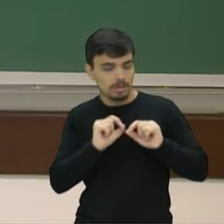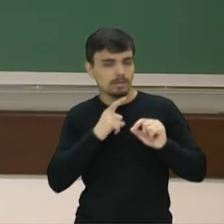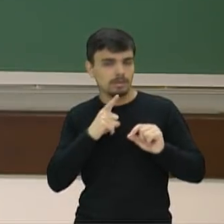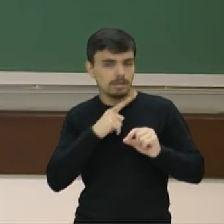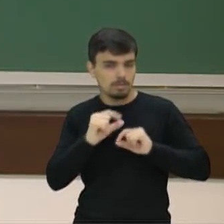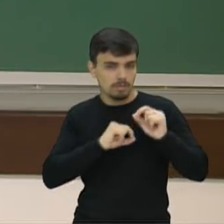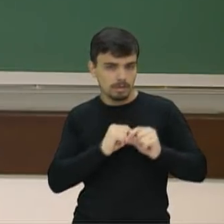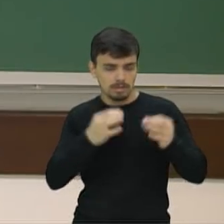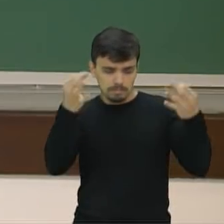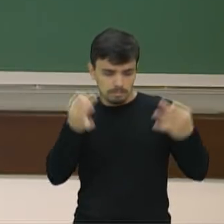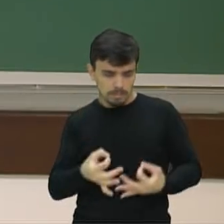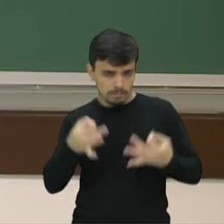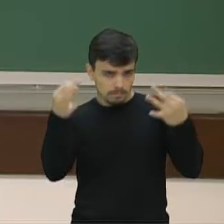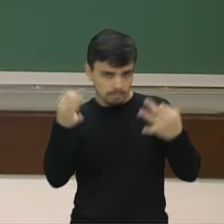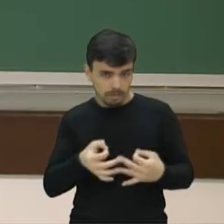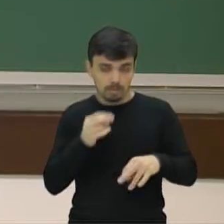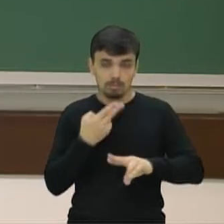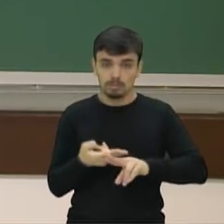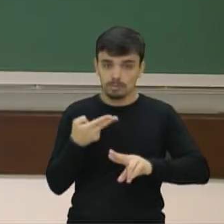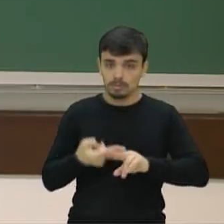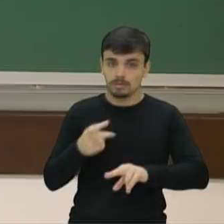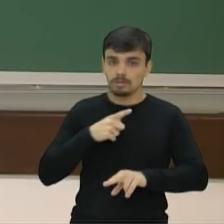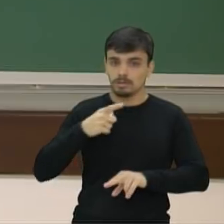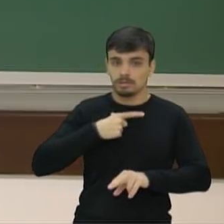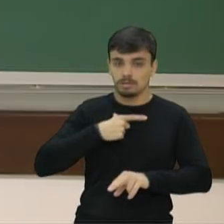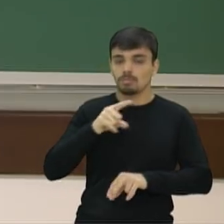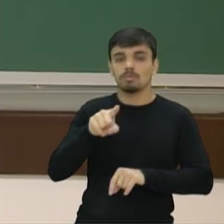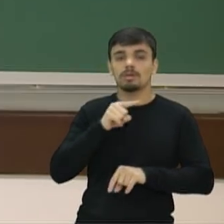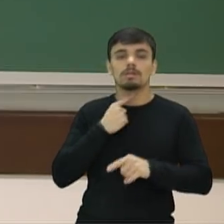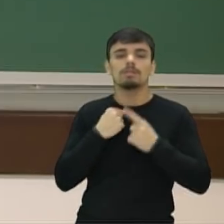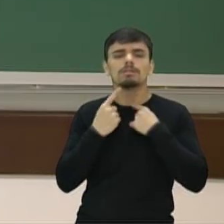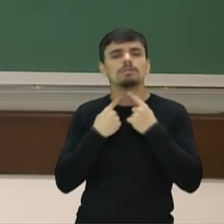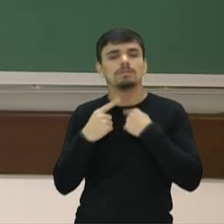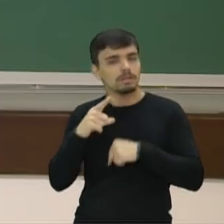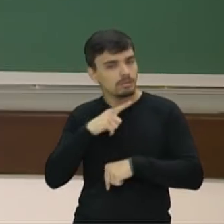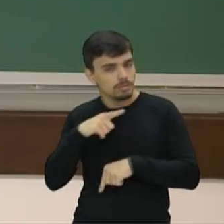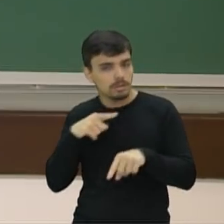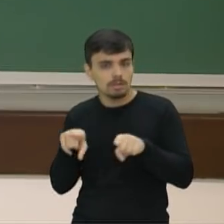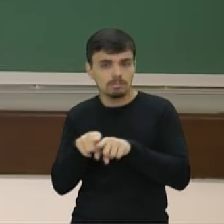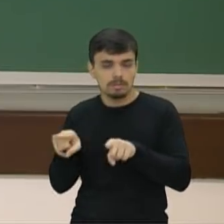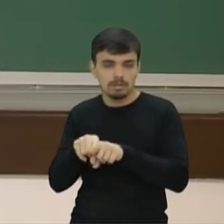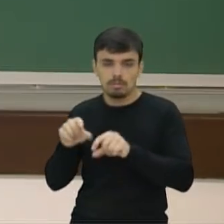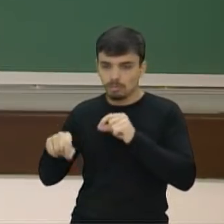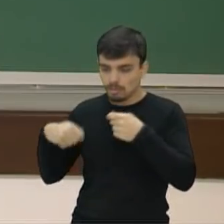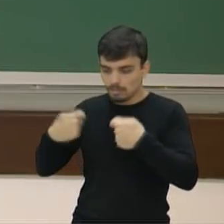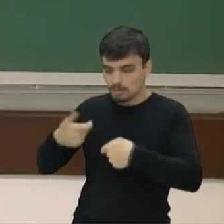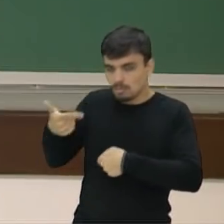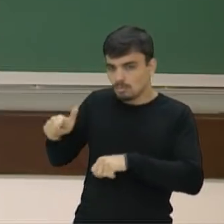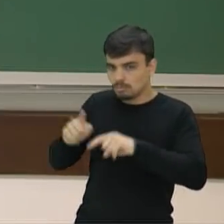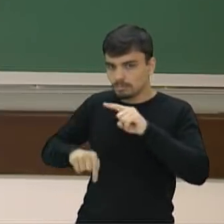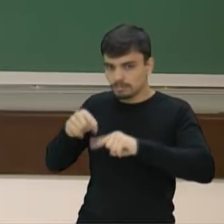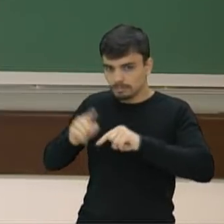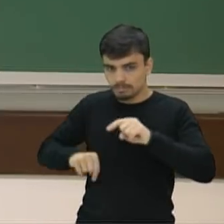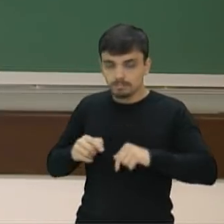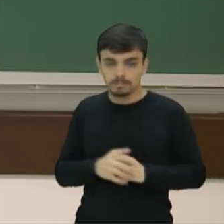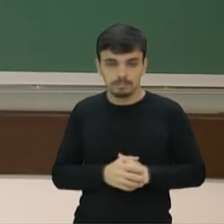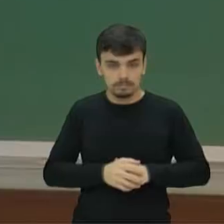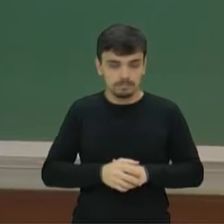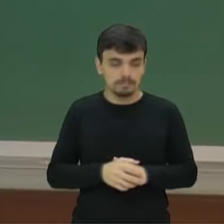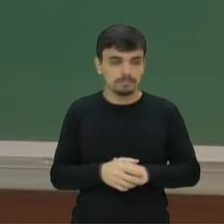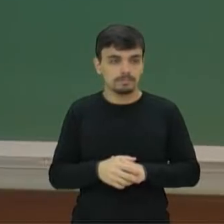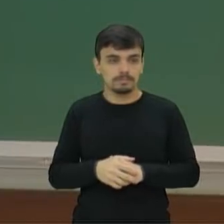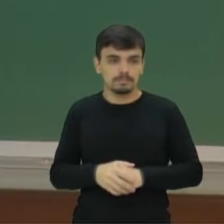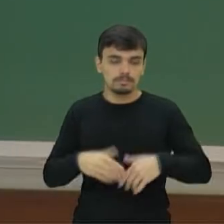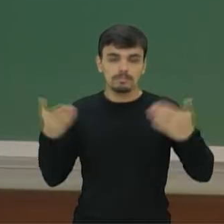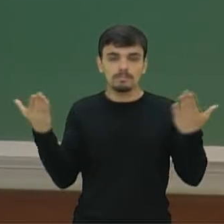de funcionamento, para que você tenha o desejo e a necessidade de adquirir um outro produto. E agora,